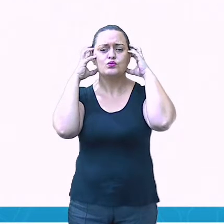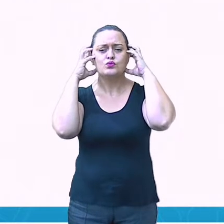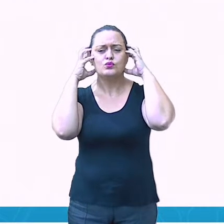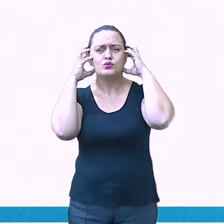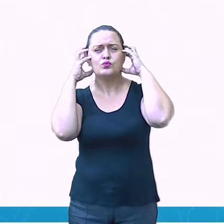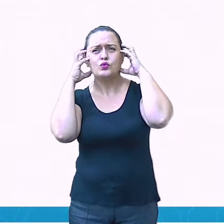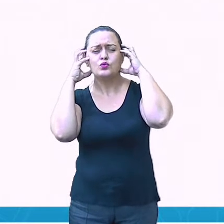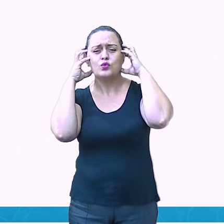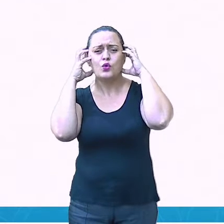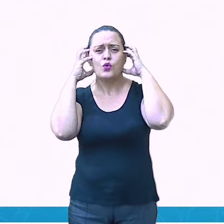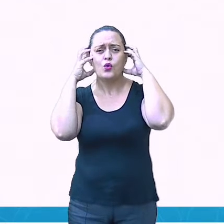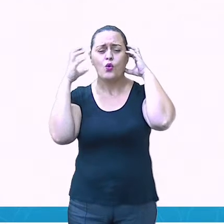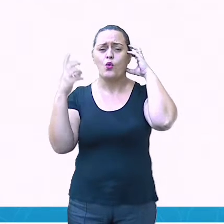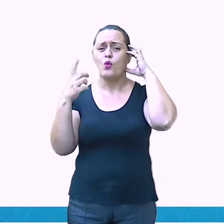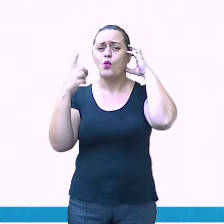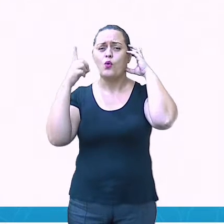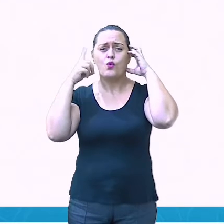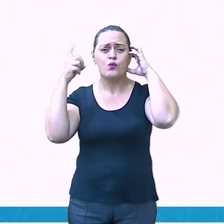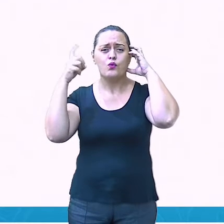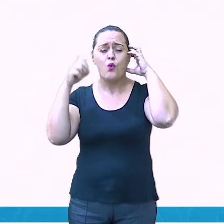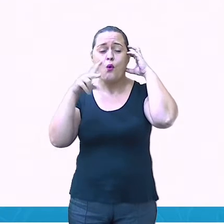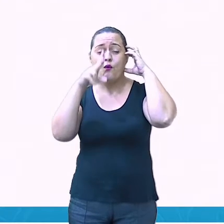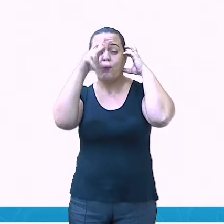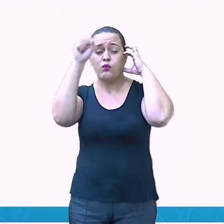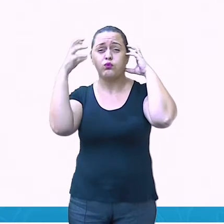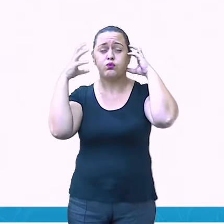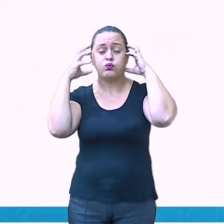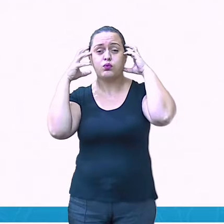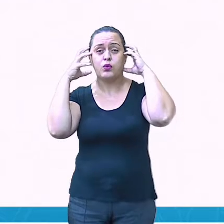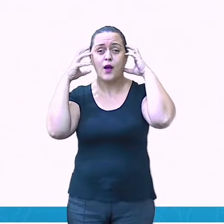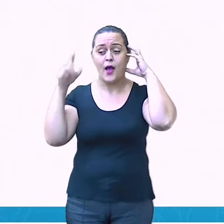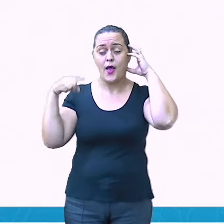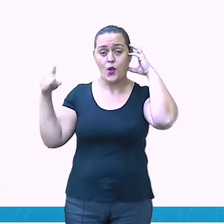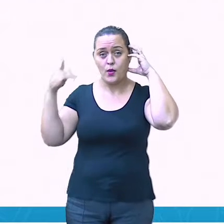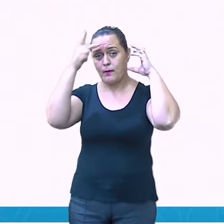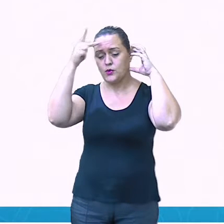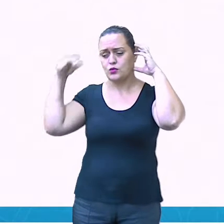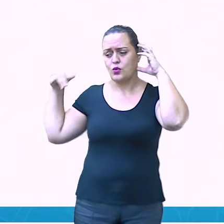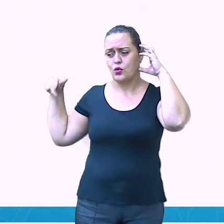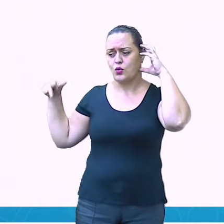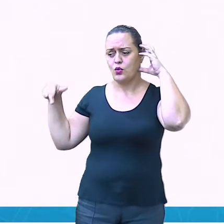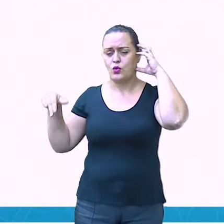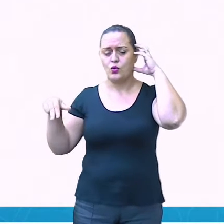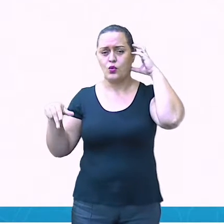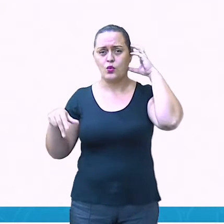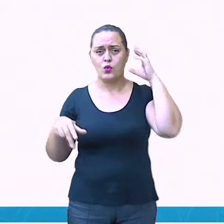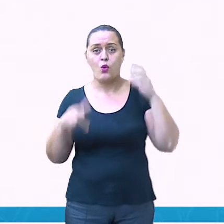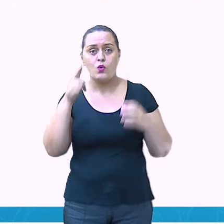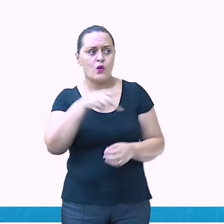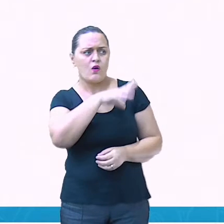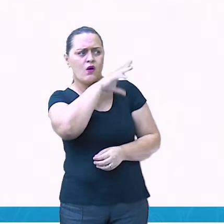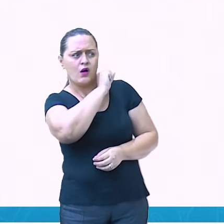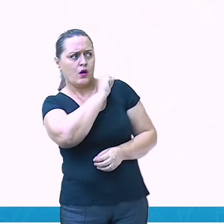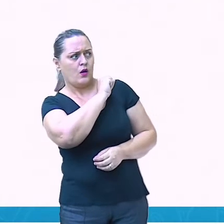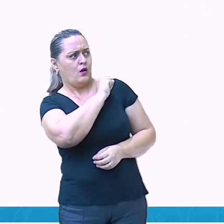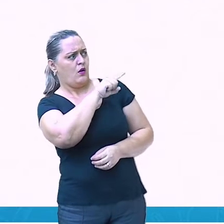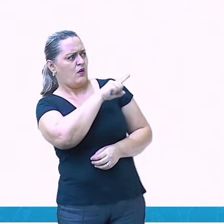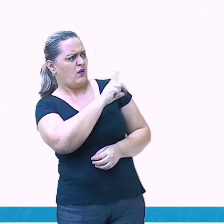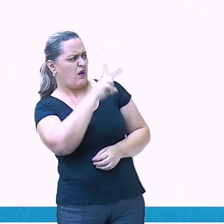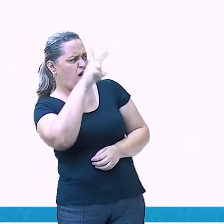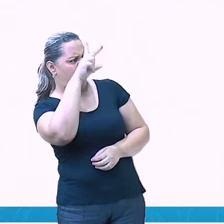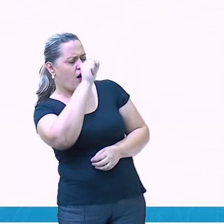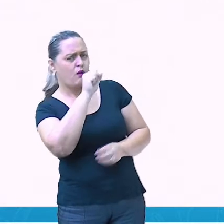volume ensurdecedor, que às vezes você está passando do lado e consegue ouvir o que ele está ouvindo. Com o passar